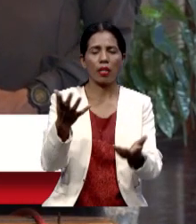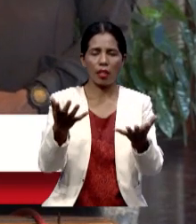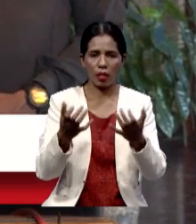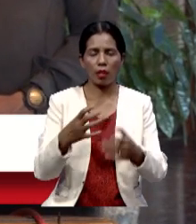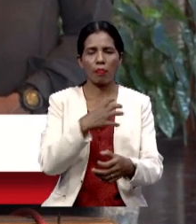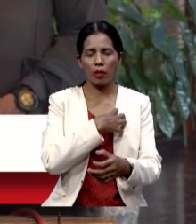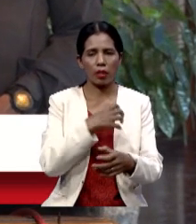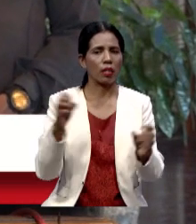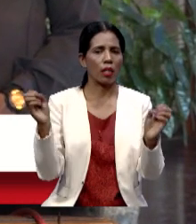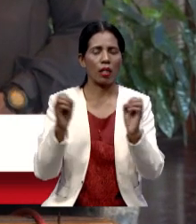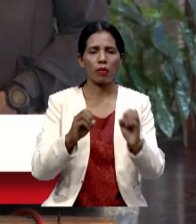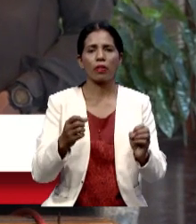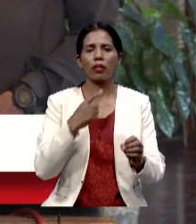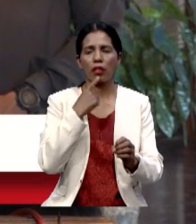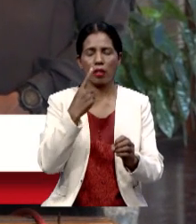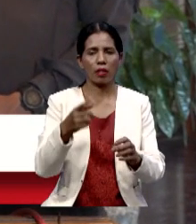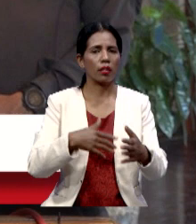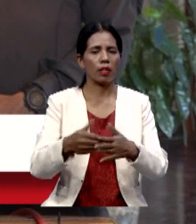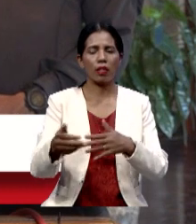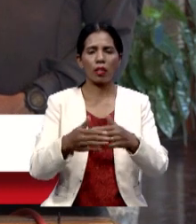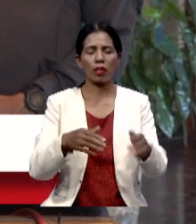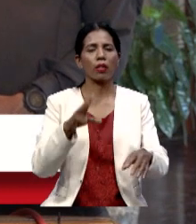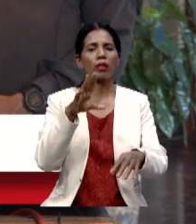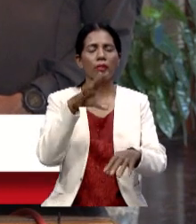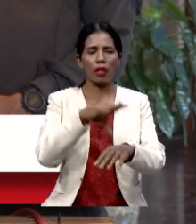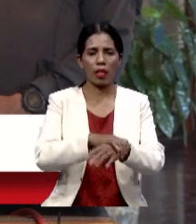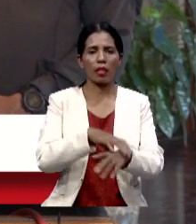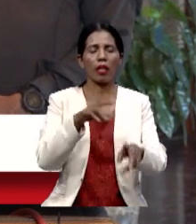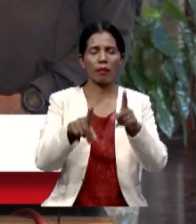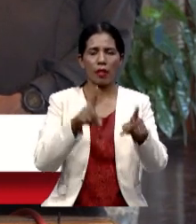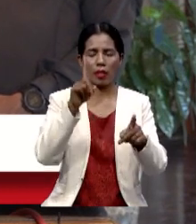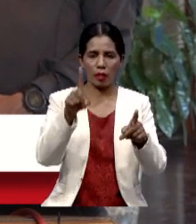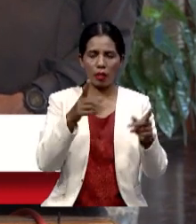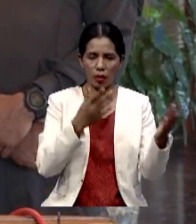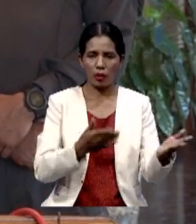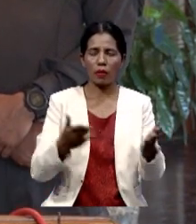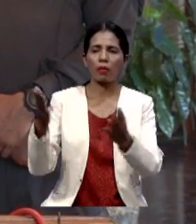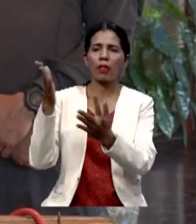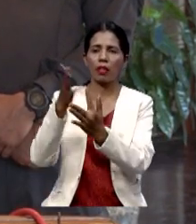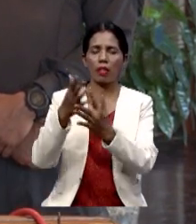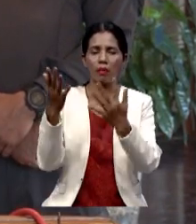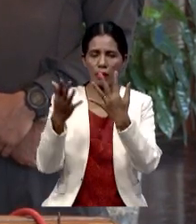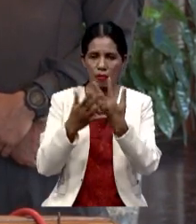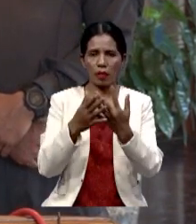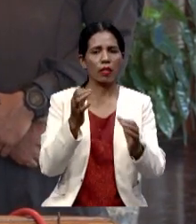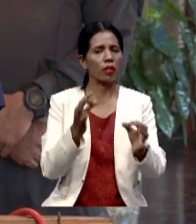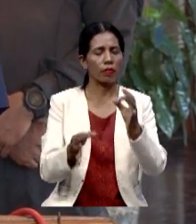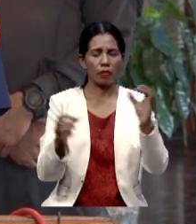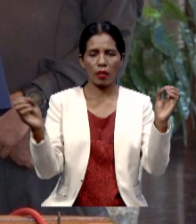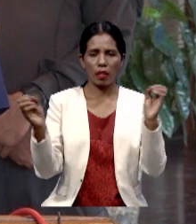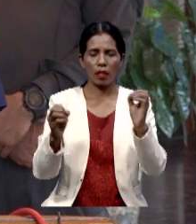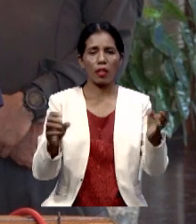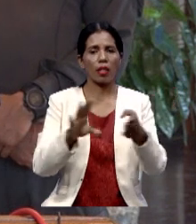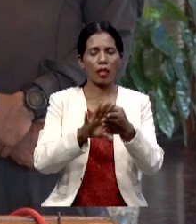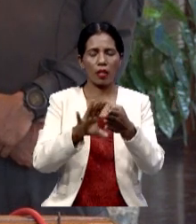Polícia mas laos de ham narnaran turut nar bakar et ema ida ba para hori ba lur hata masel la ya sekare kla ya mandaru detensaun